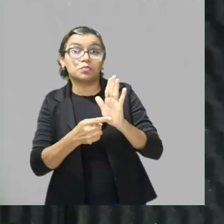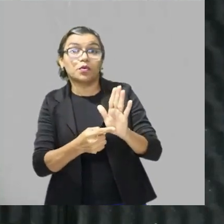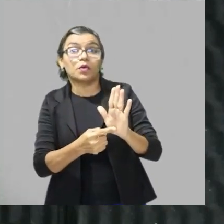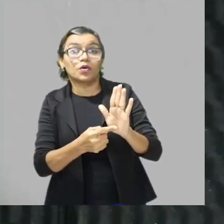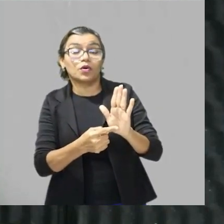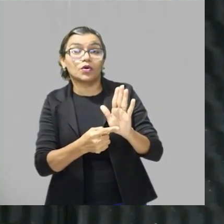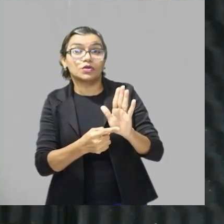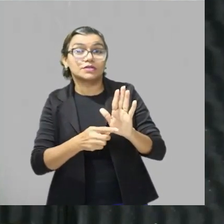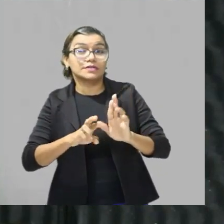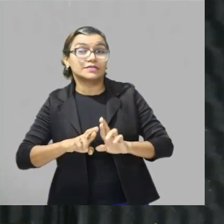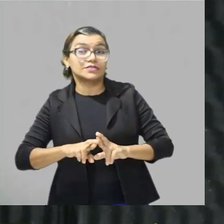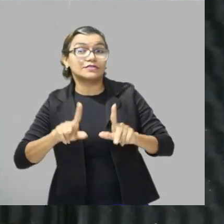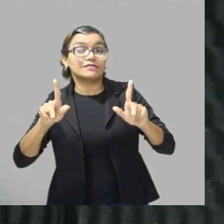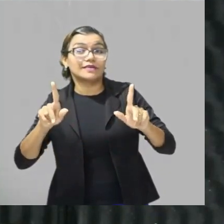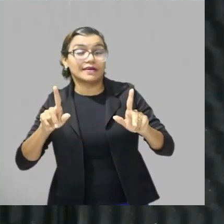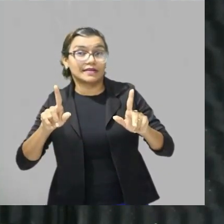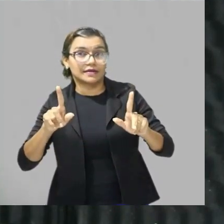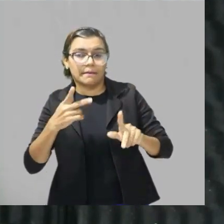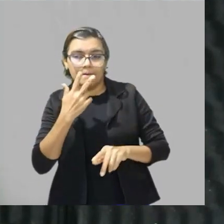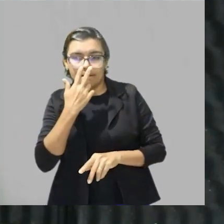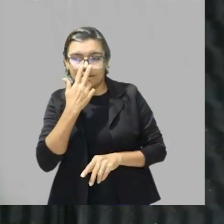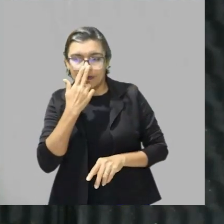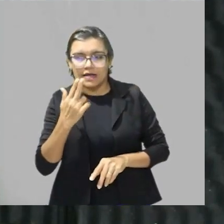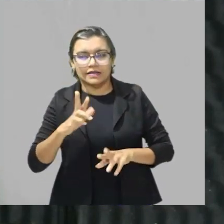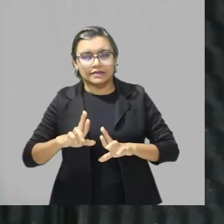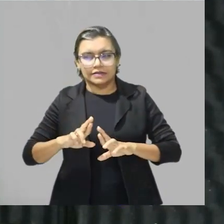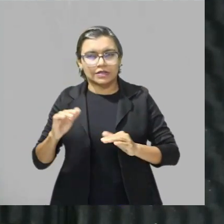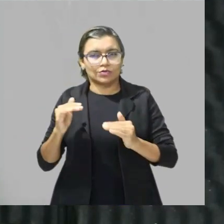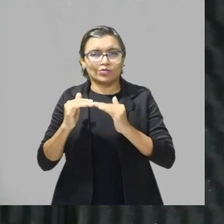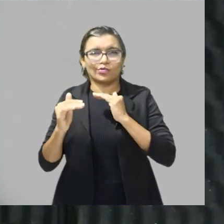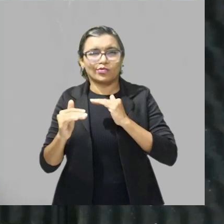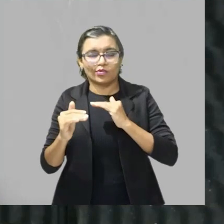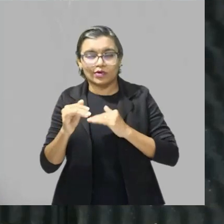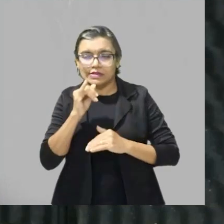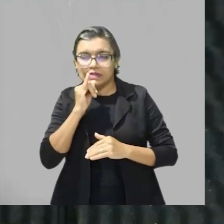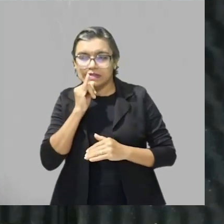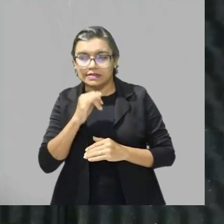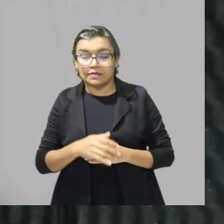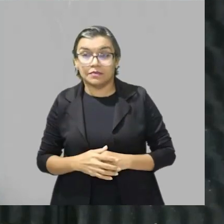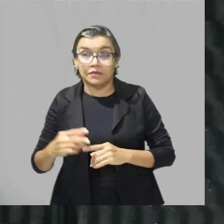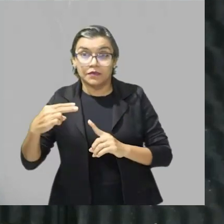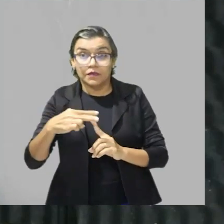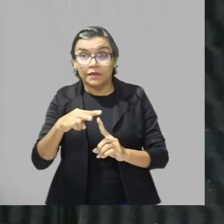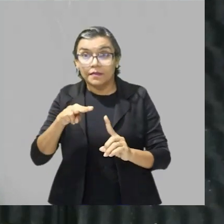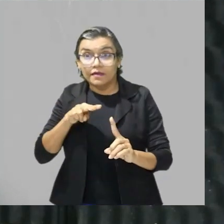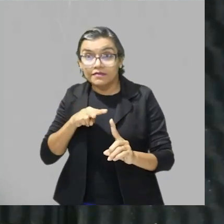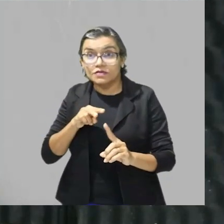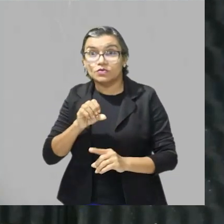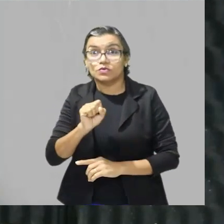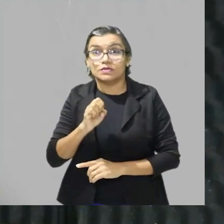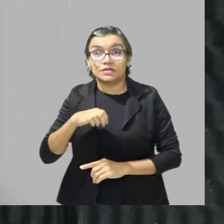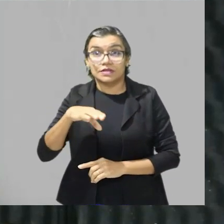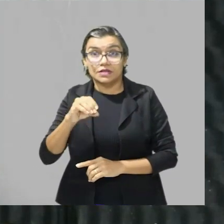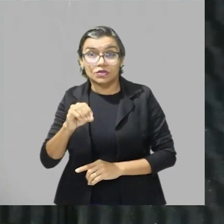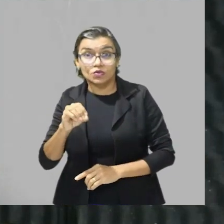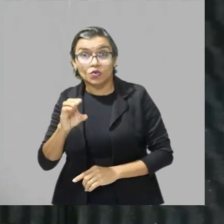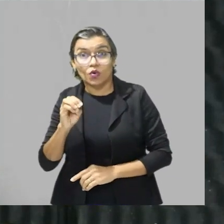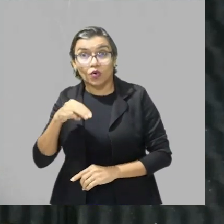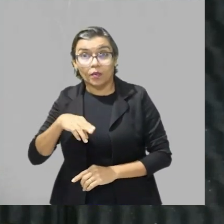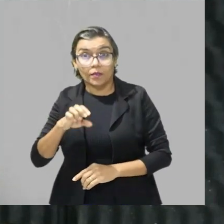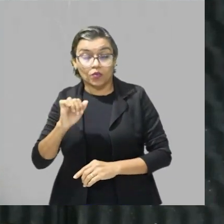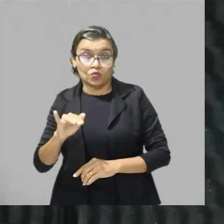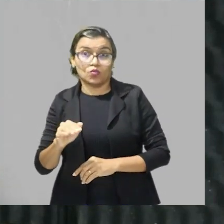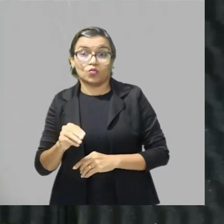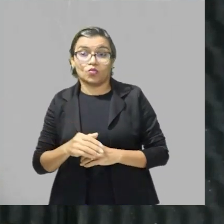ou seja ele desfaz ele destrói uma visão do senso comum do ponto de partida que eu falei para você não é para ficar